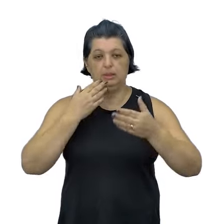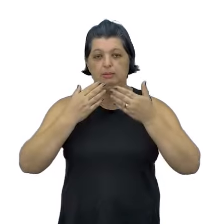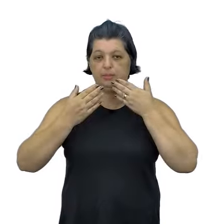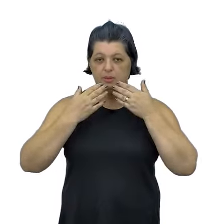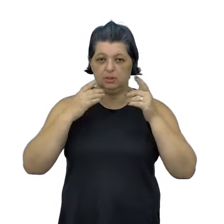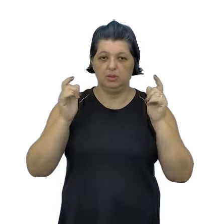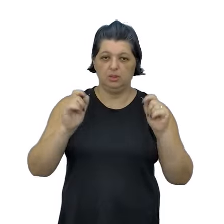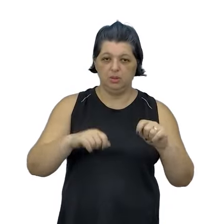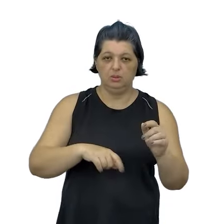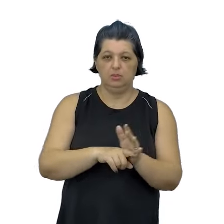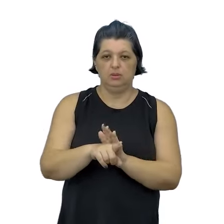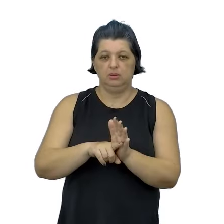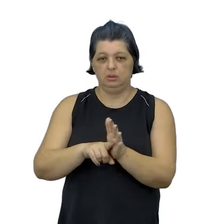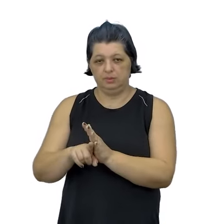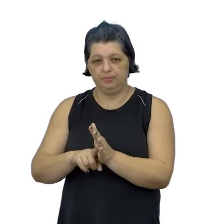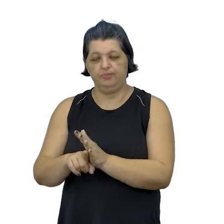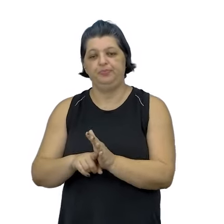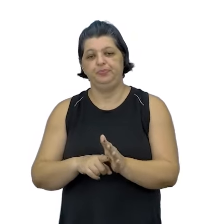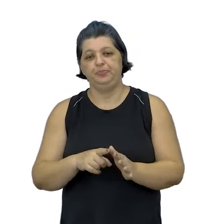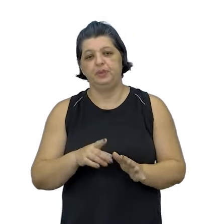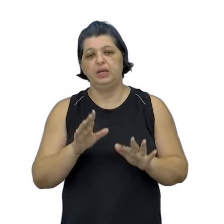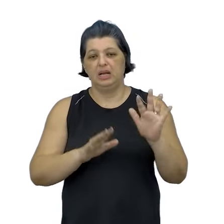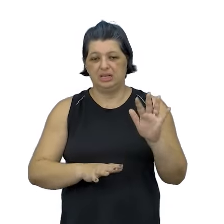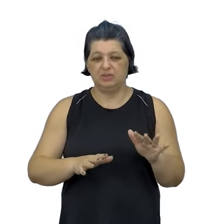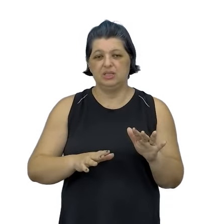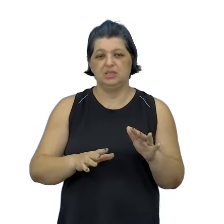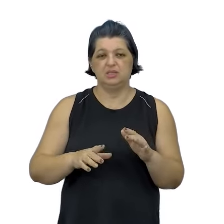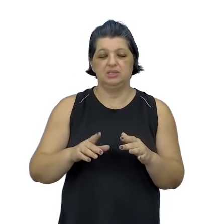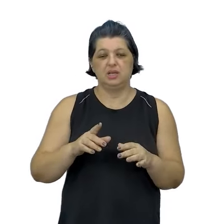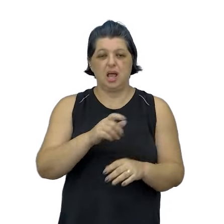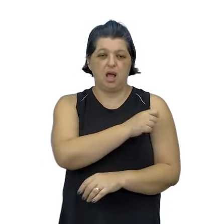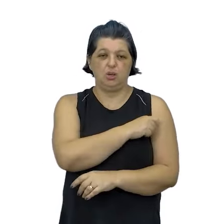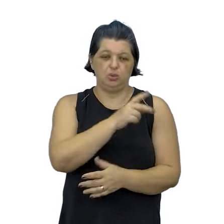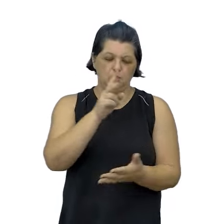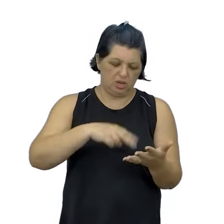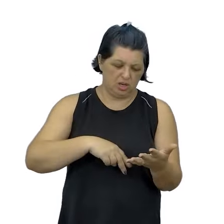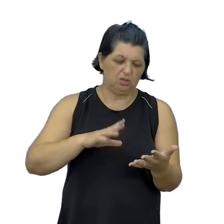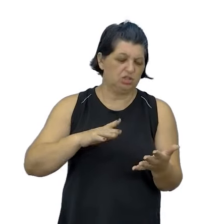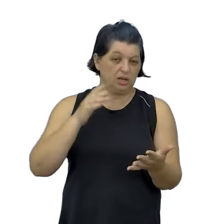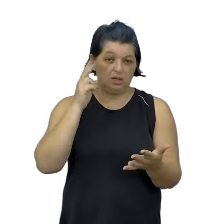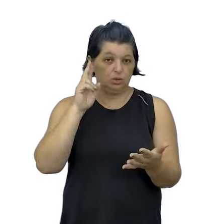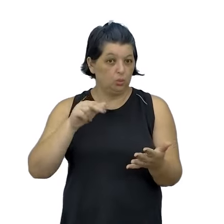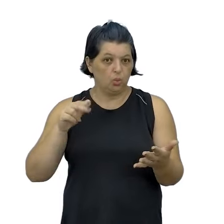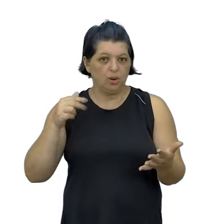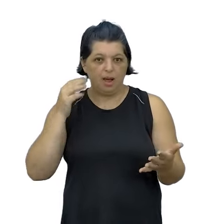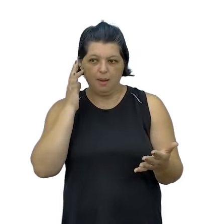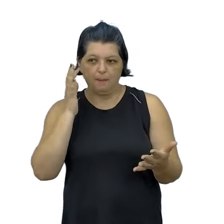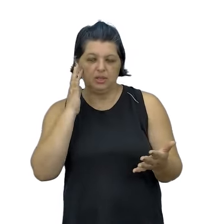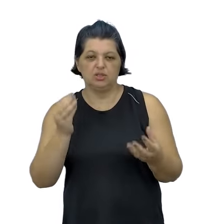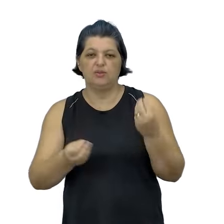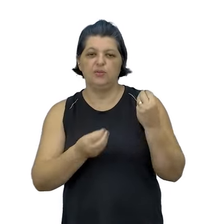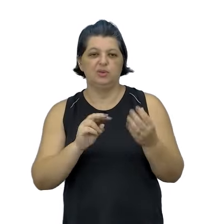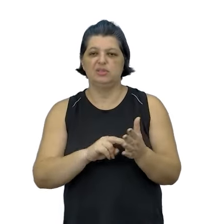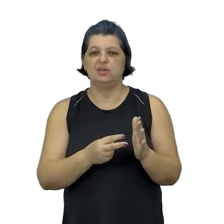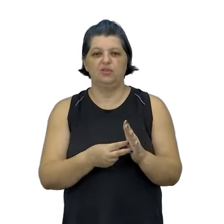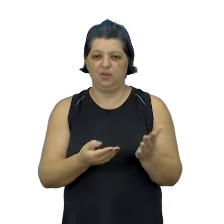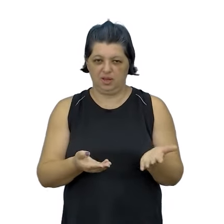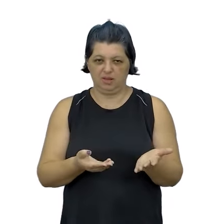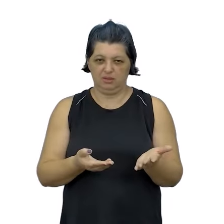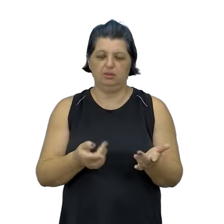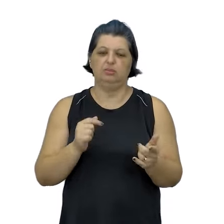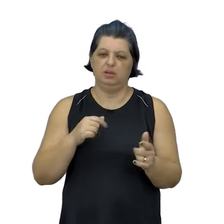possa fazer o levantamento dos conhecimentos prévios, que às vezes eles já leram esse texto, mas eles nunca imaginavam qual era o sentido desse texto, né? Enfim,